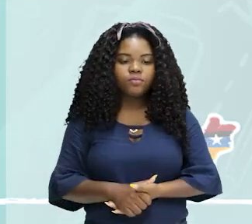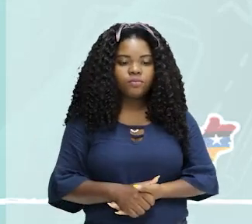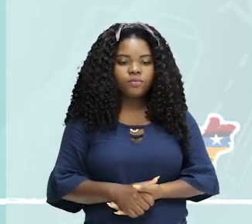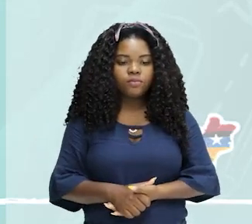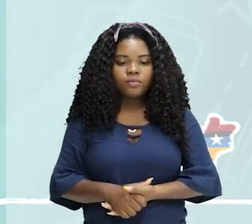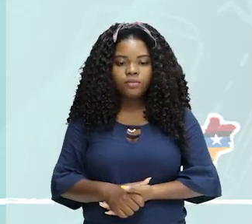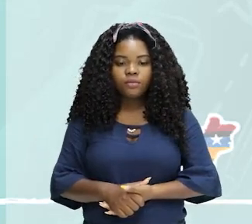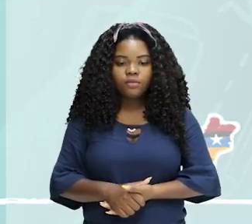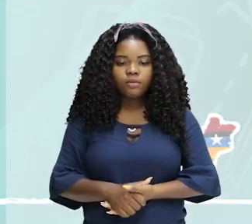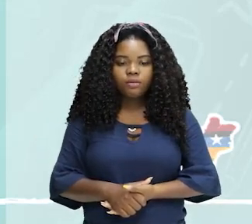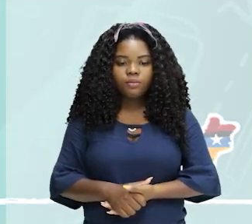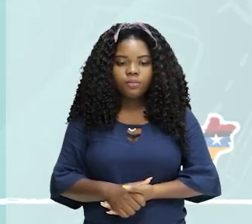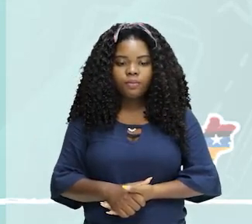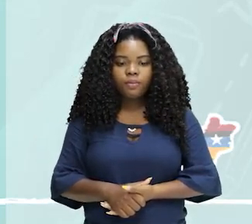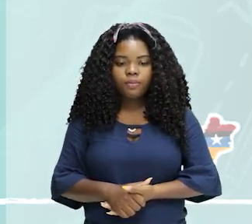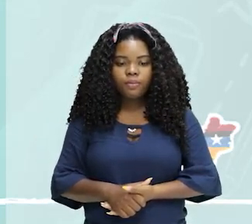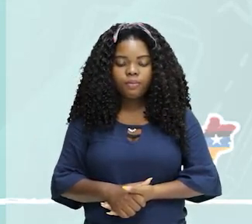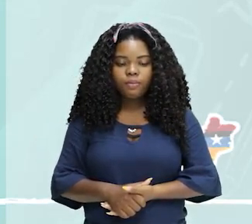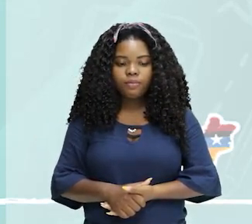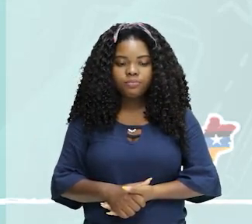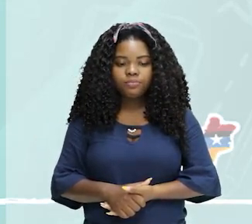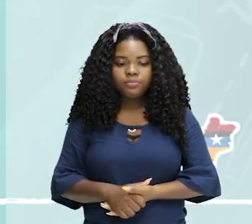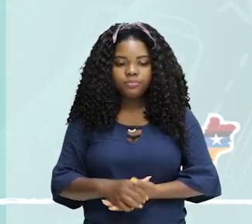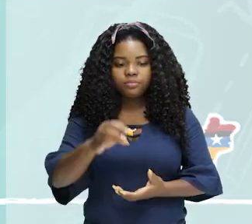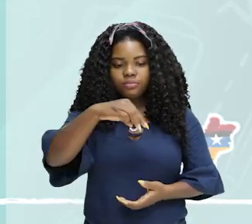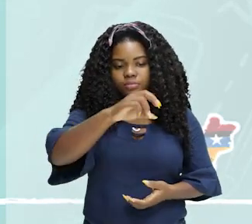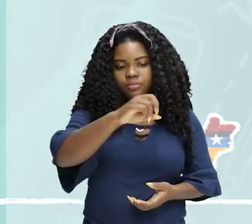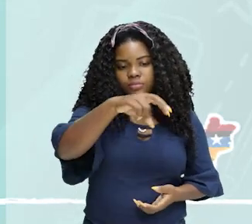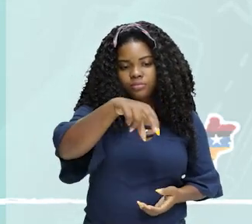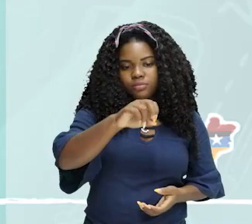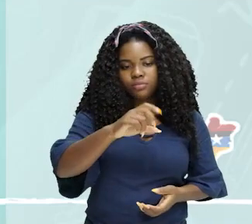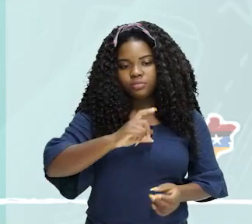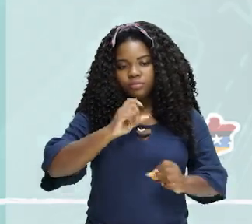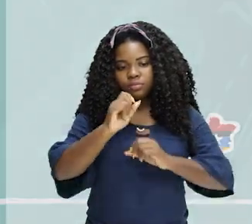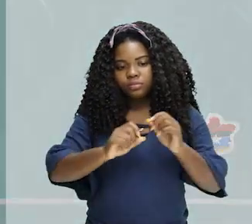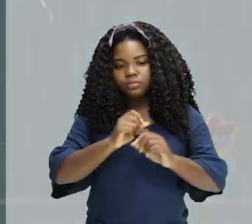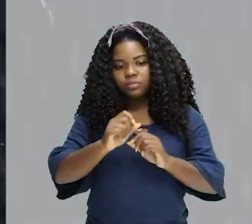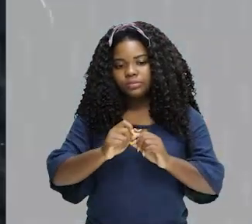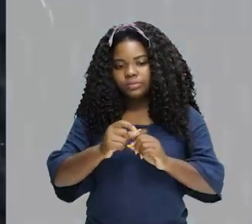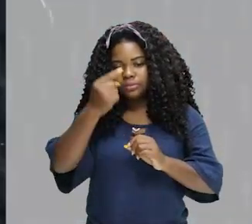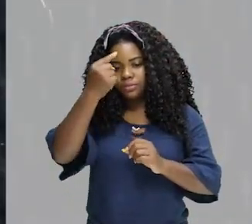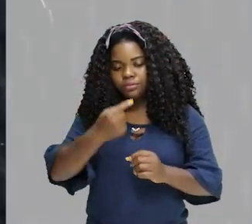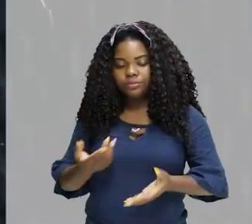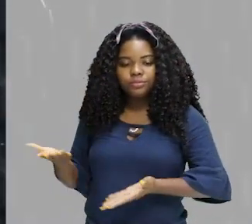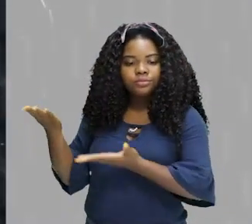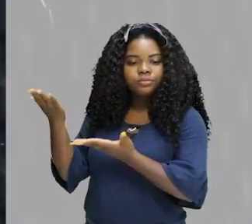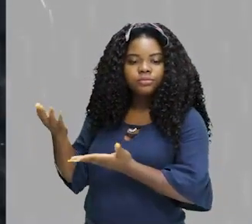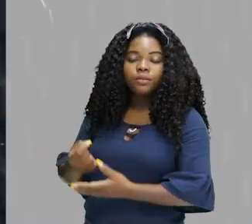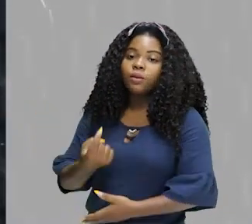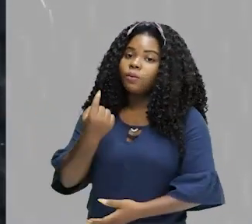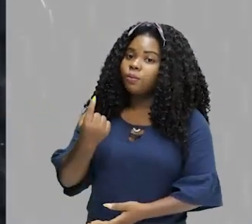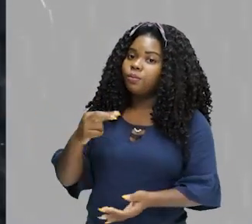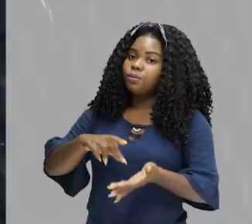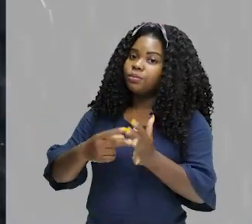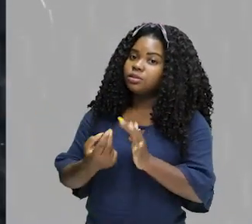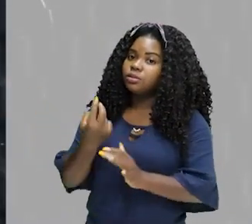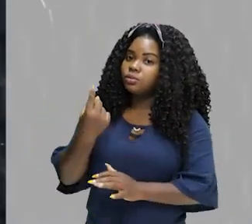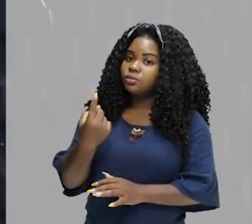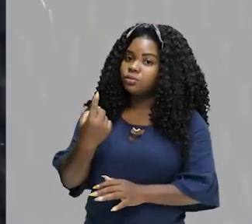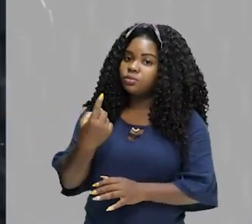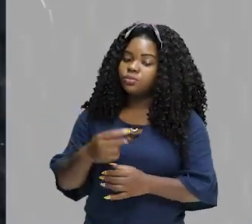monocotiledôneas e das dicotiledôneas. As monocotiledôneas, o termo mono quer dizer